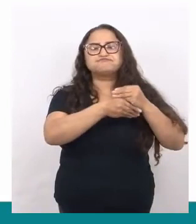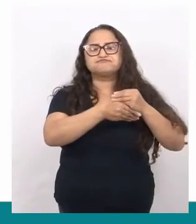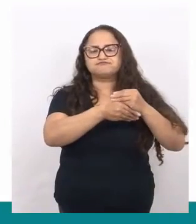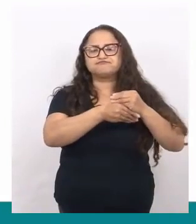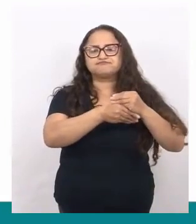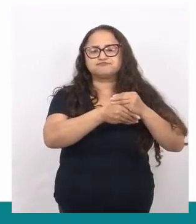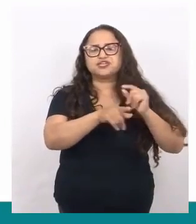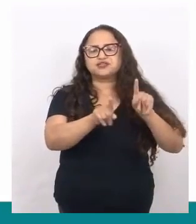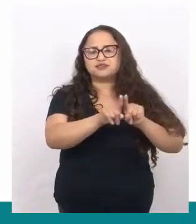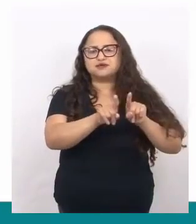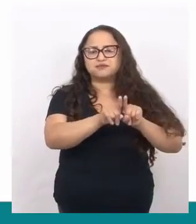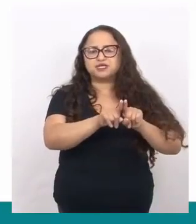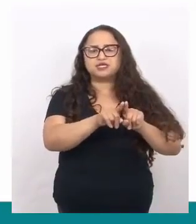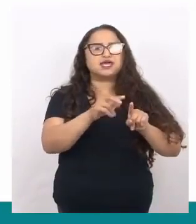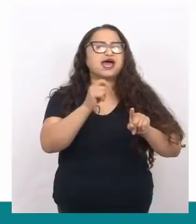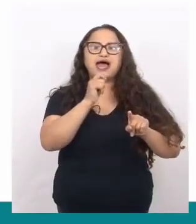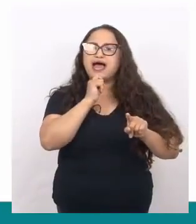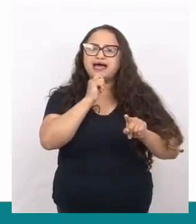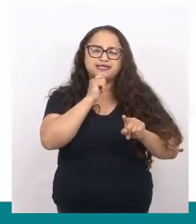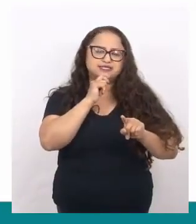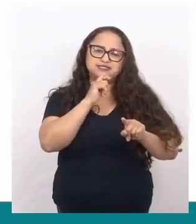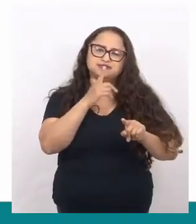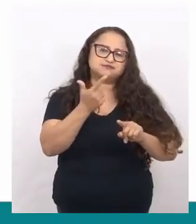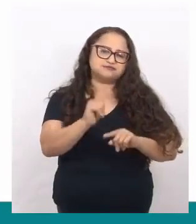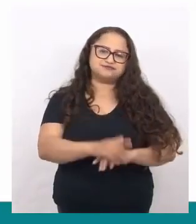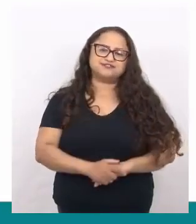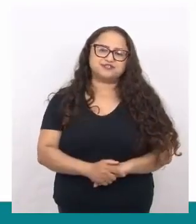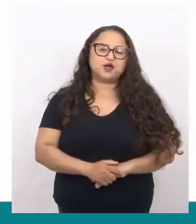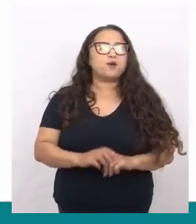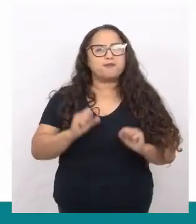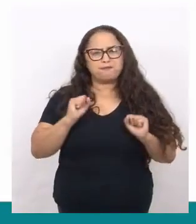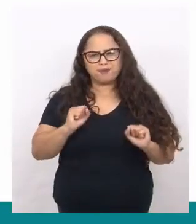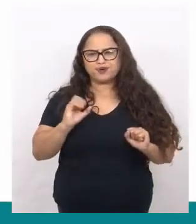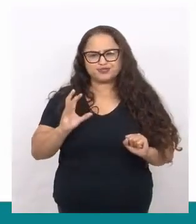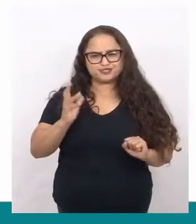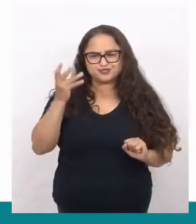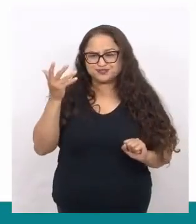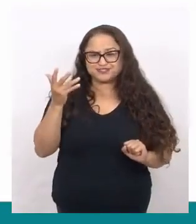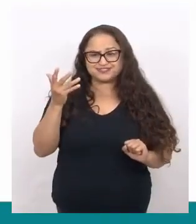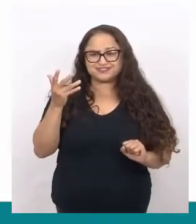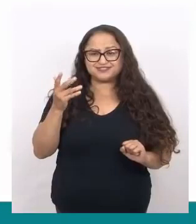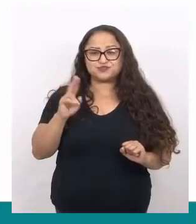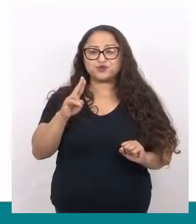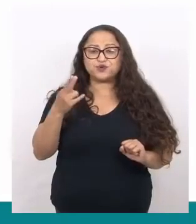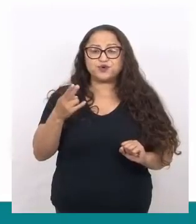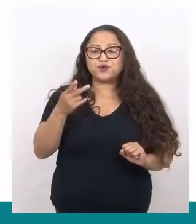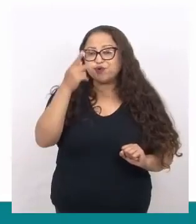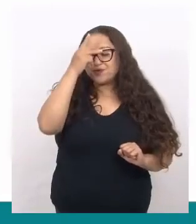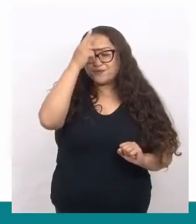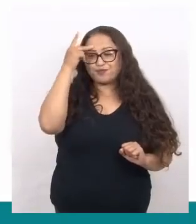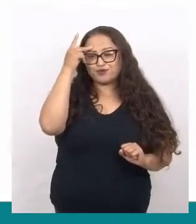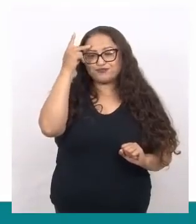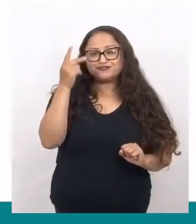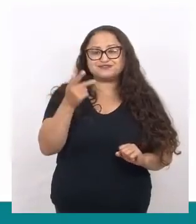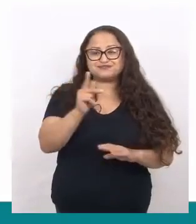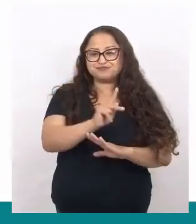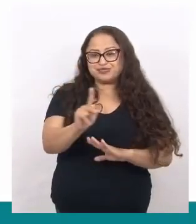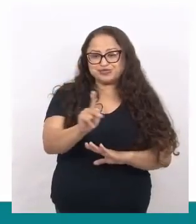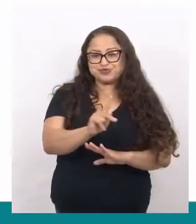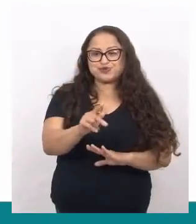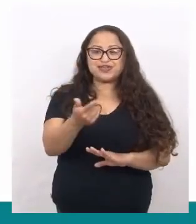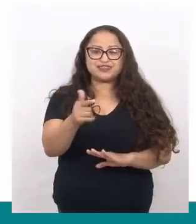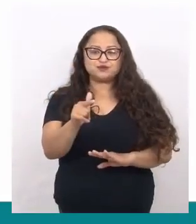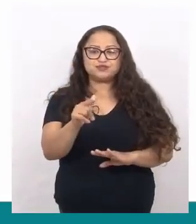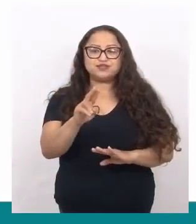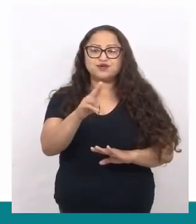eventualmente não tenham sido associadas, tá? Pode ter acontecido alguma coisa, algum docente ficou sem atribuição, o sistema acabou